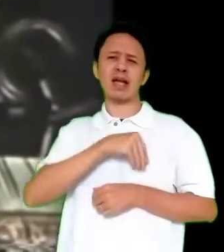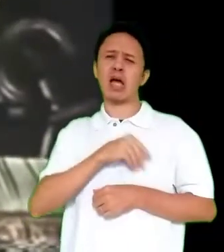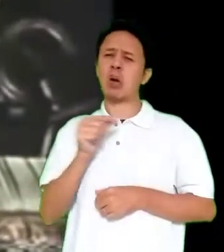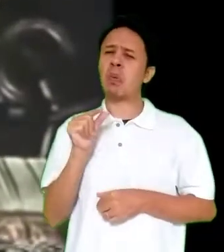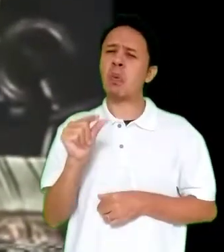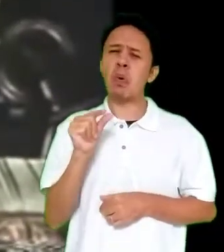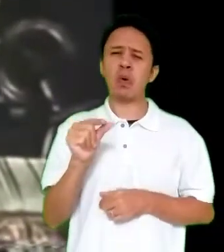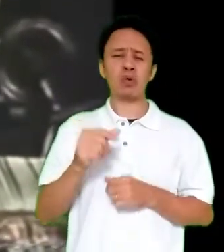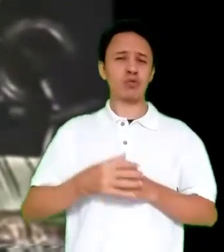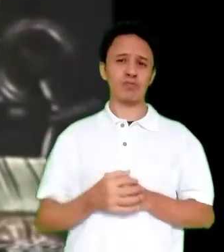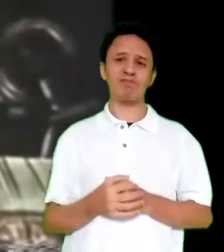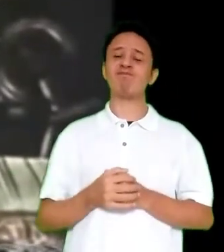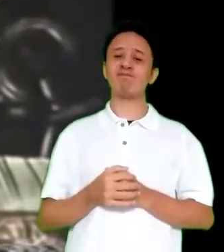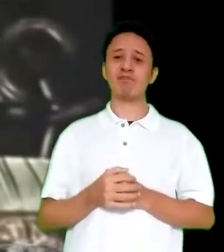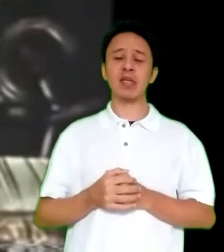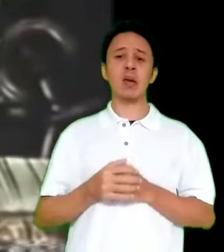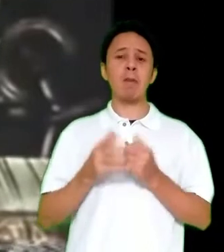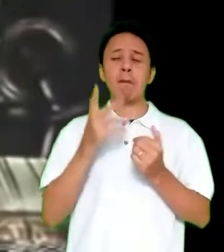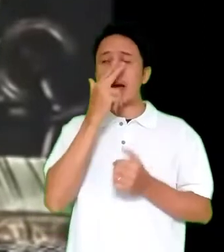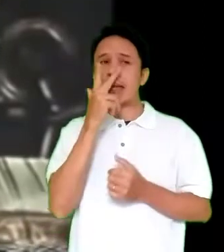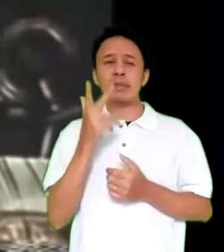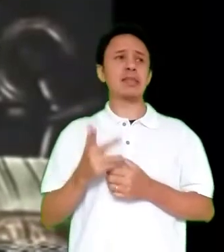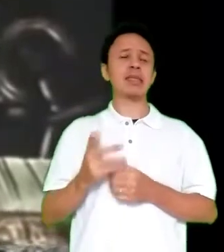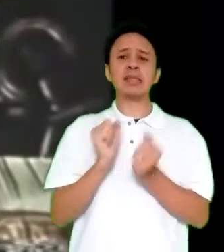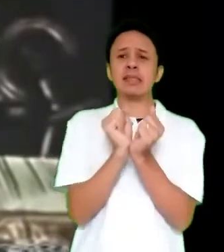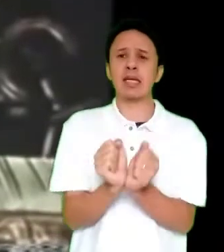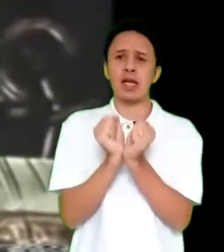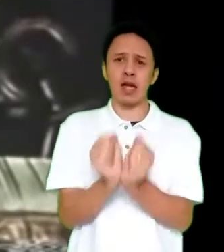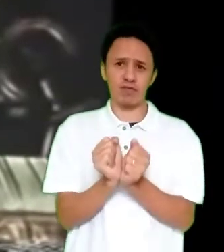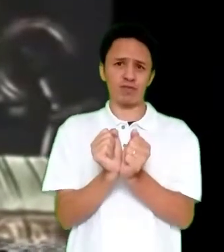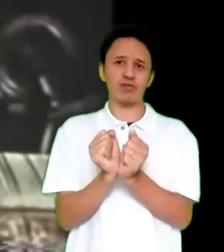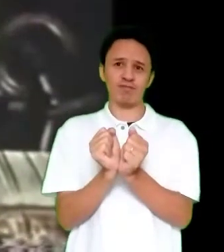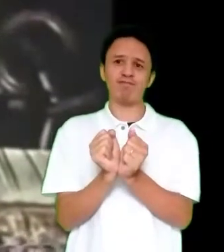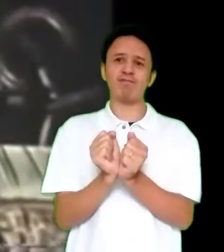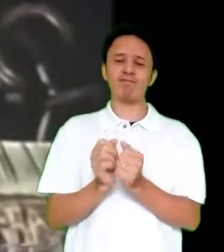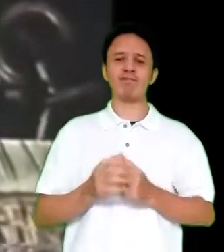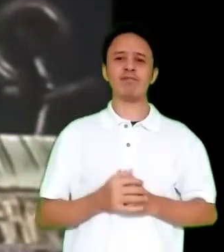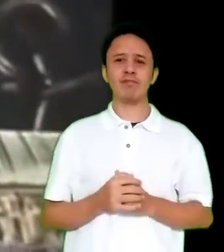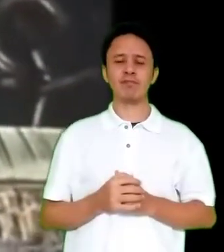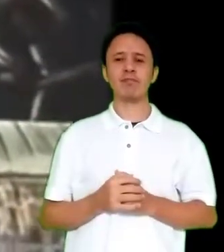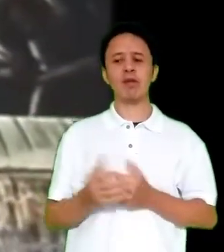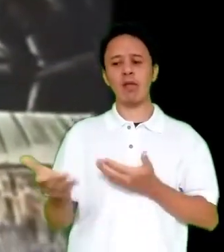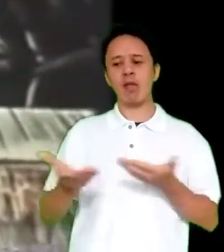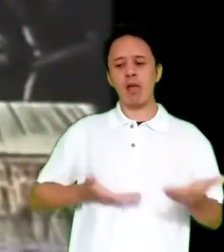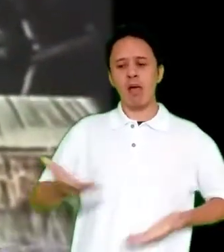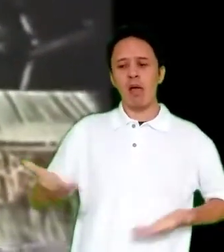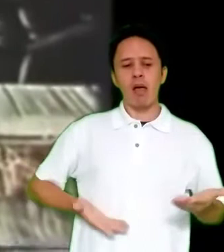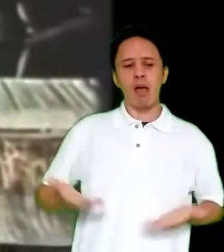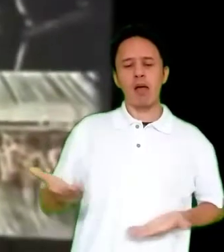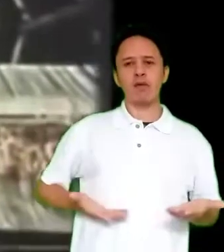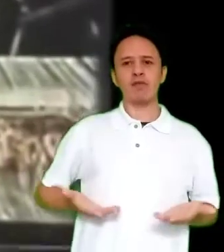serviço. Ele ocupava, na verdade, uma posição intermediária entre escravo e homem livre, ou mais precisamente, entre servo e cidadão.